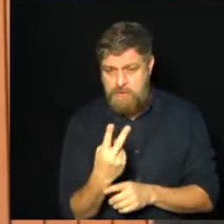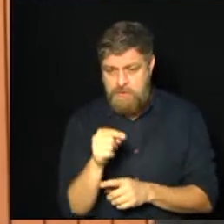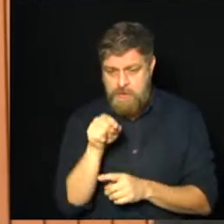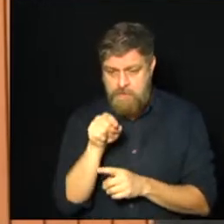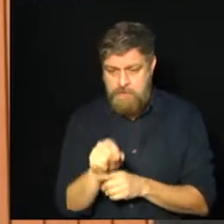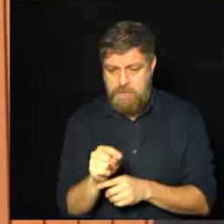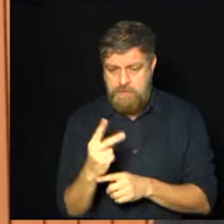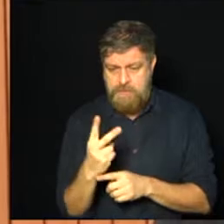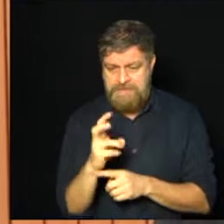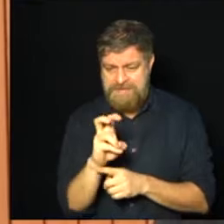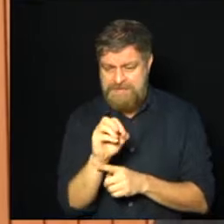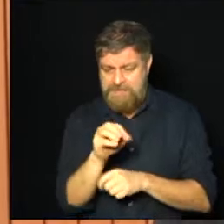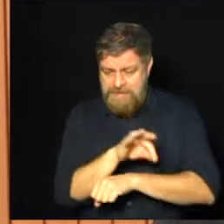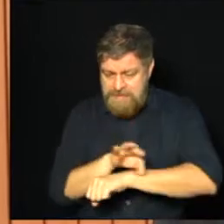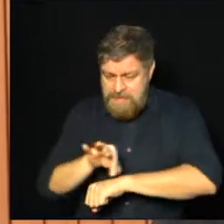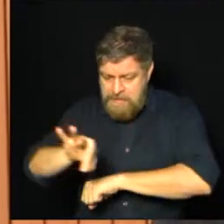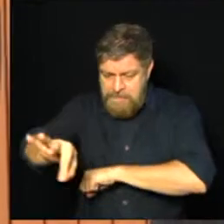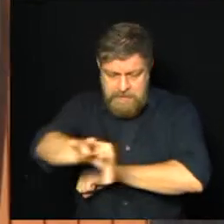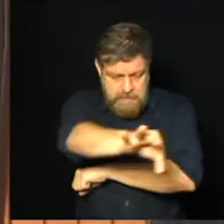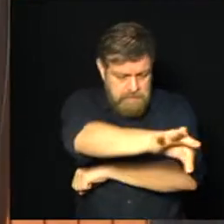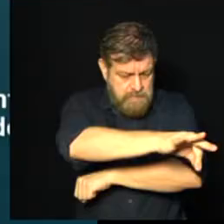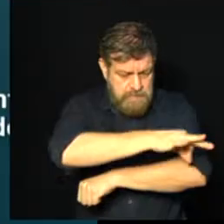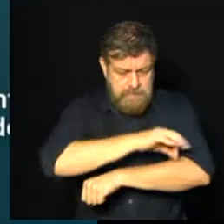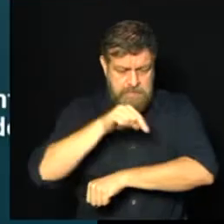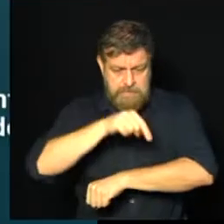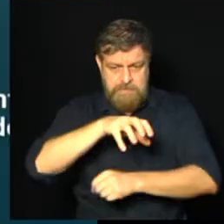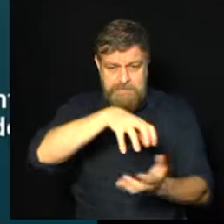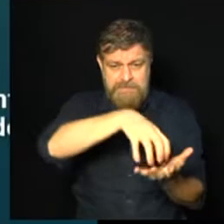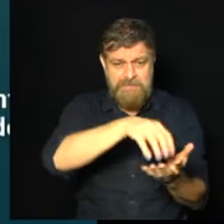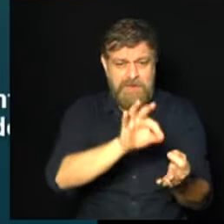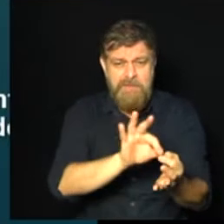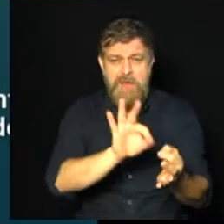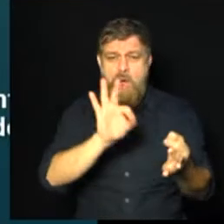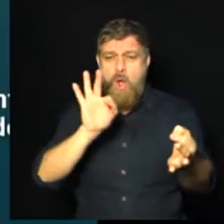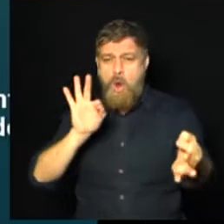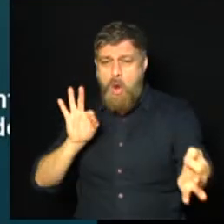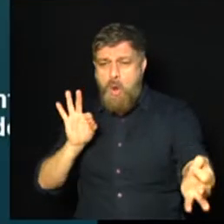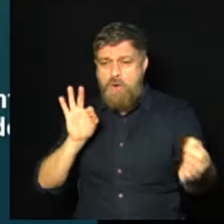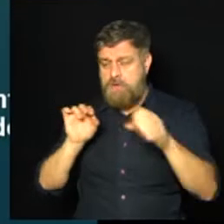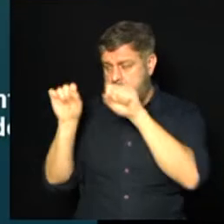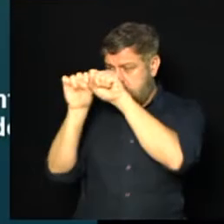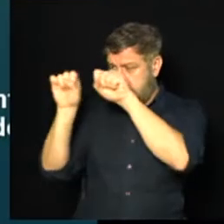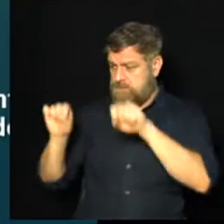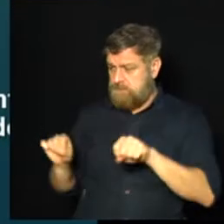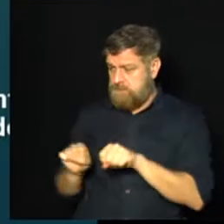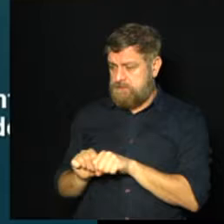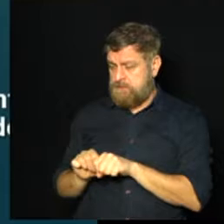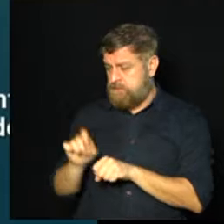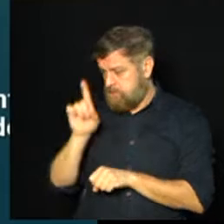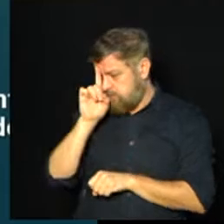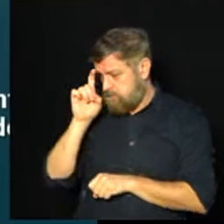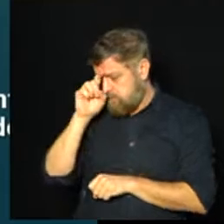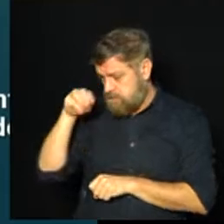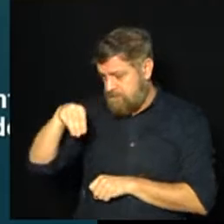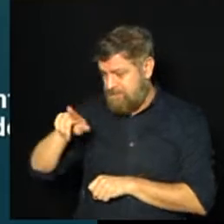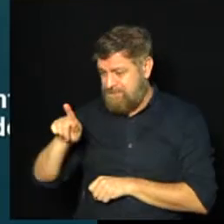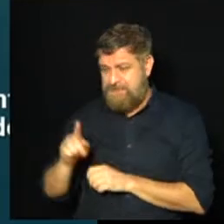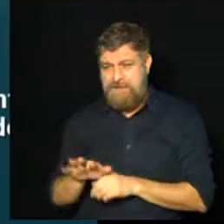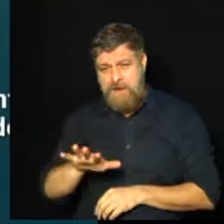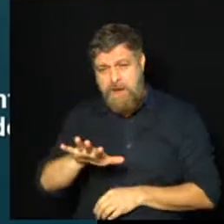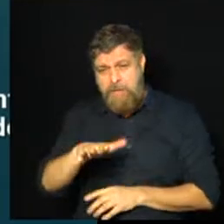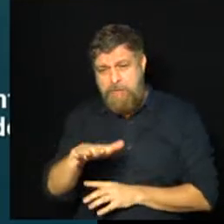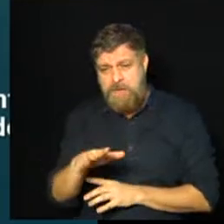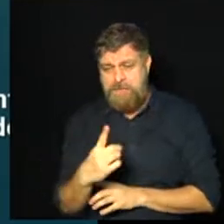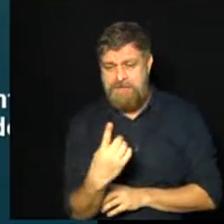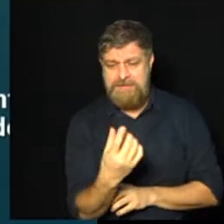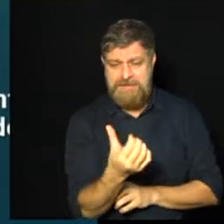quadrados. É uma das unidades mais distantes da rede Mário Gatti, cerca de 16 quilômetros, e é